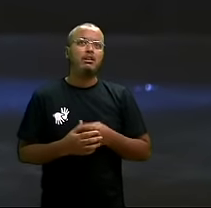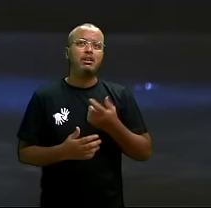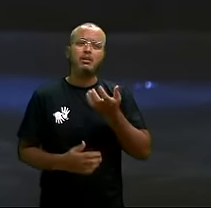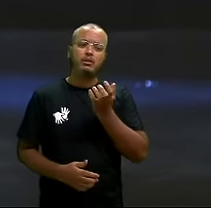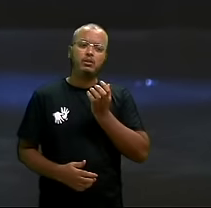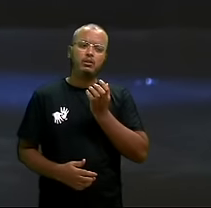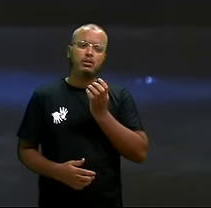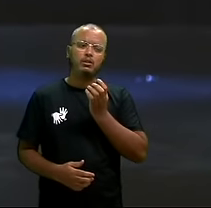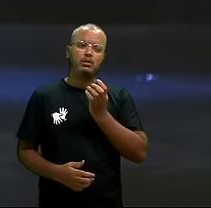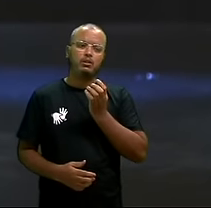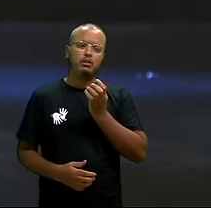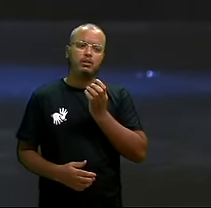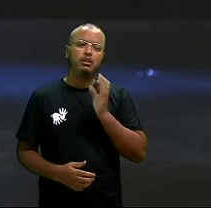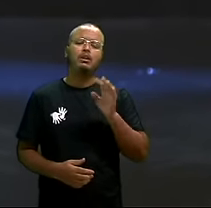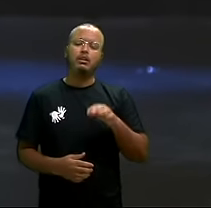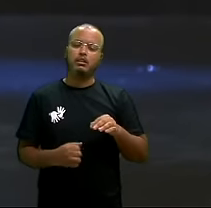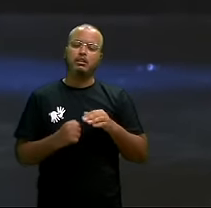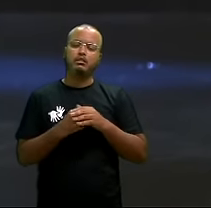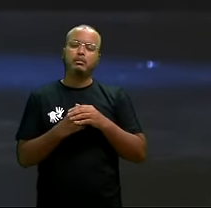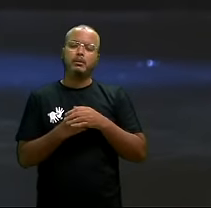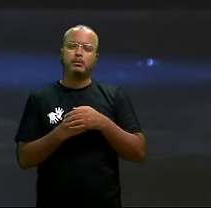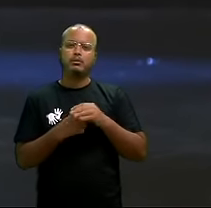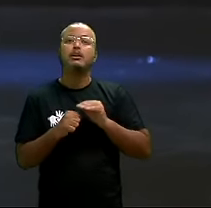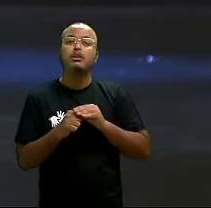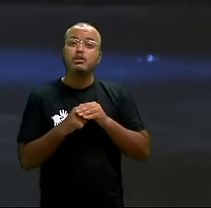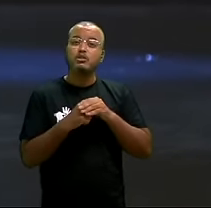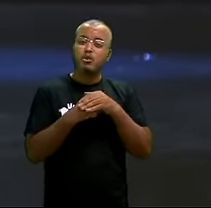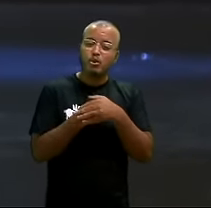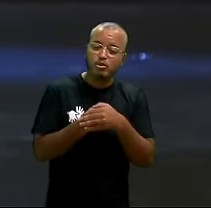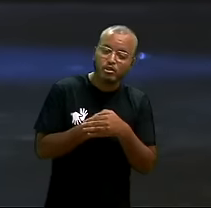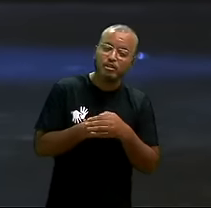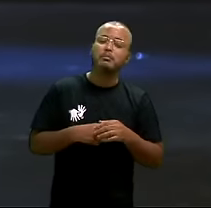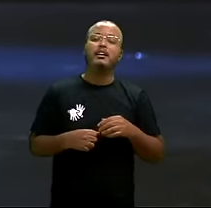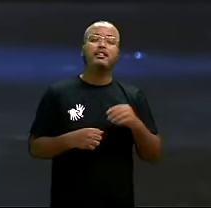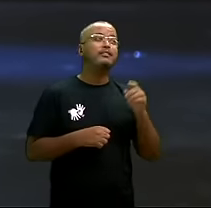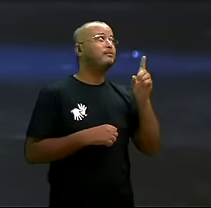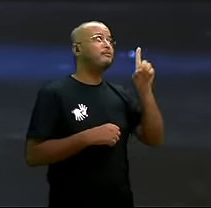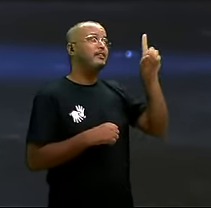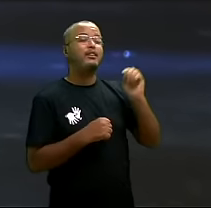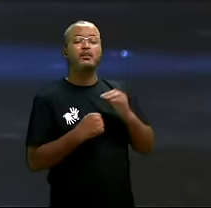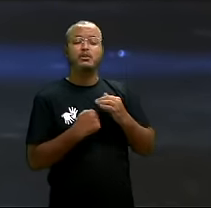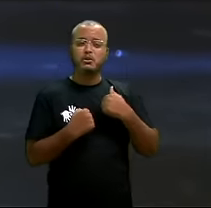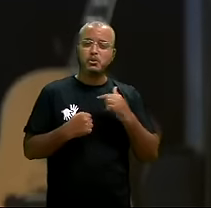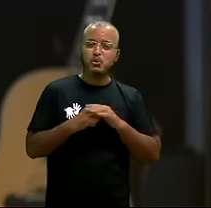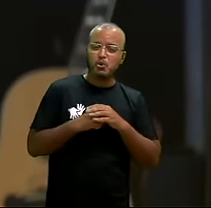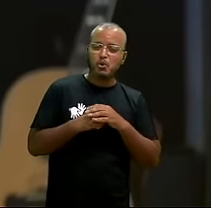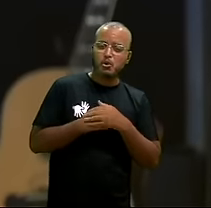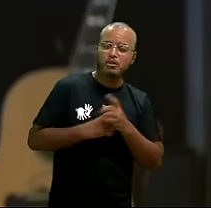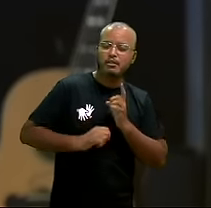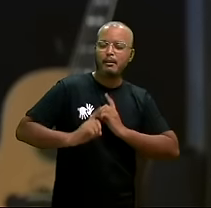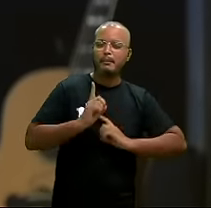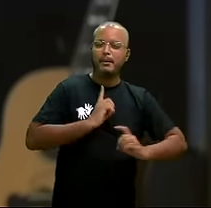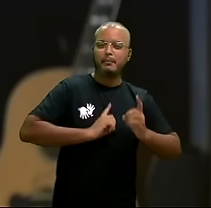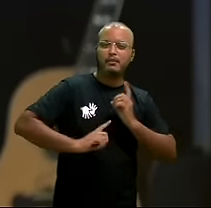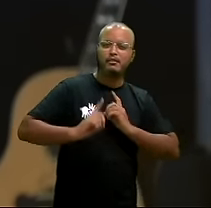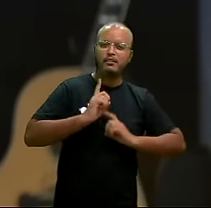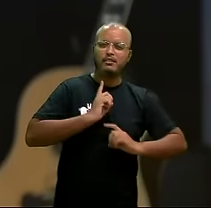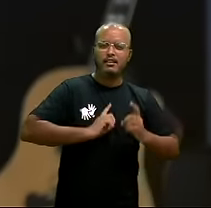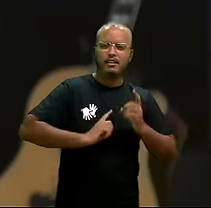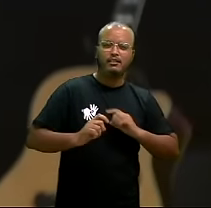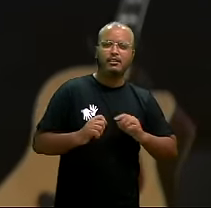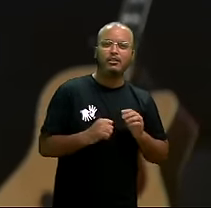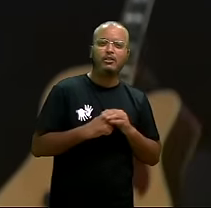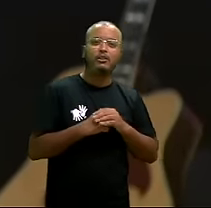daqui não, porque aqui está muito gostoso. Deprê, eu te amo, deprê. Eu estou aqui na rua, na chuva,